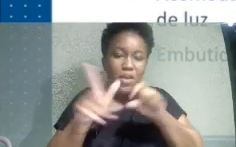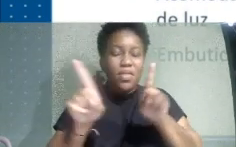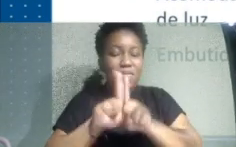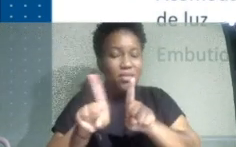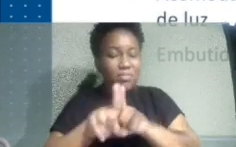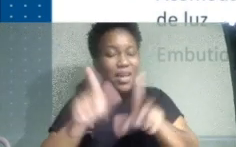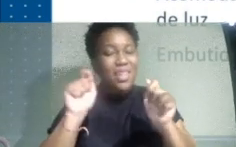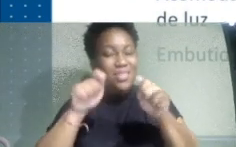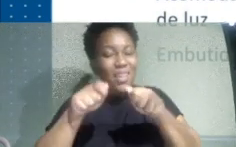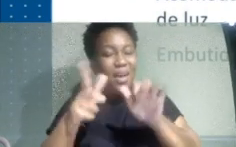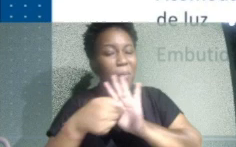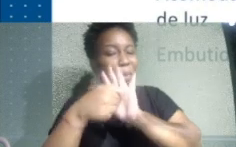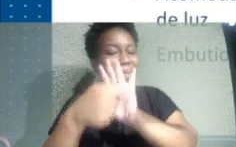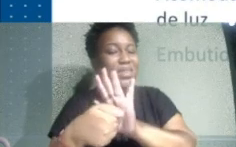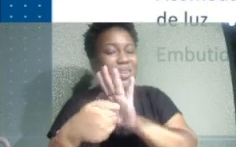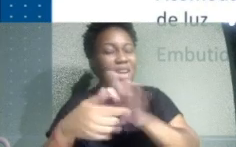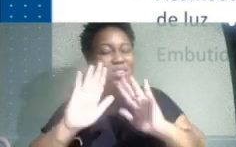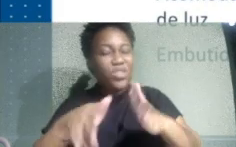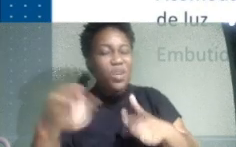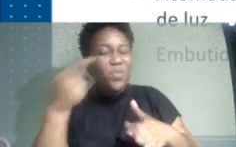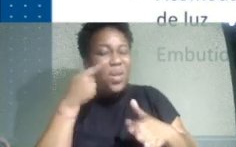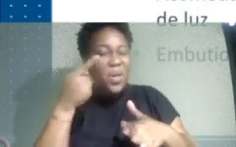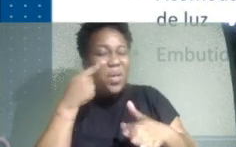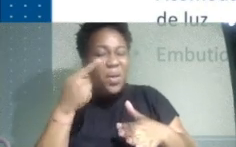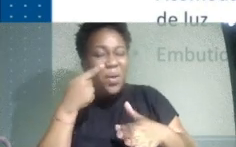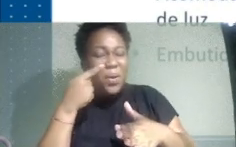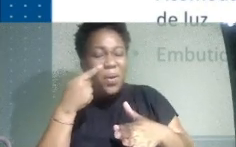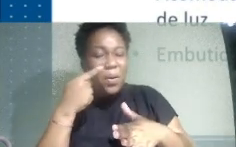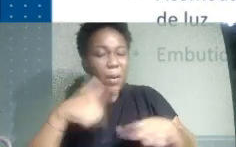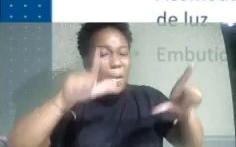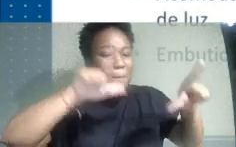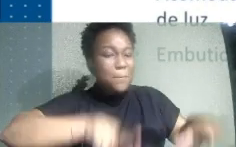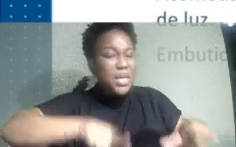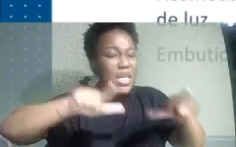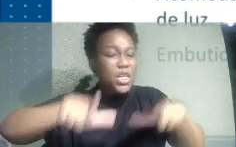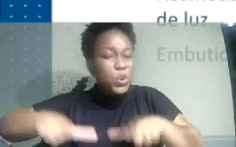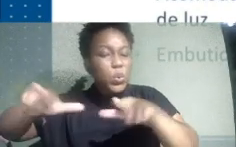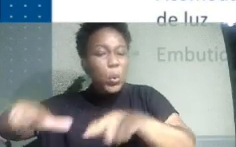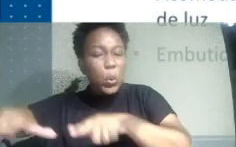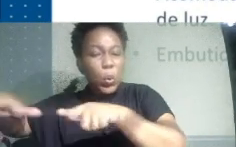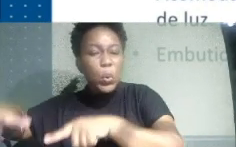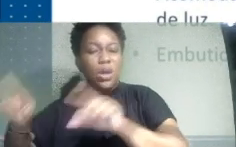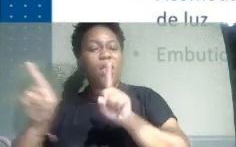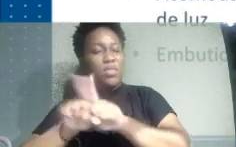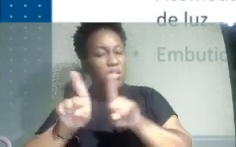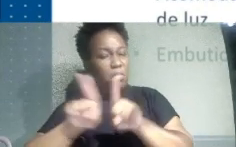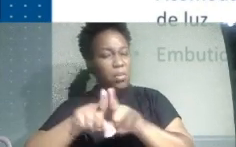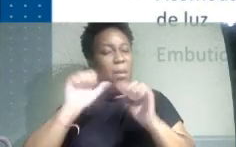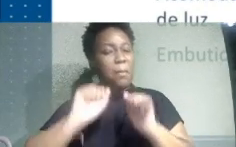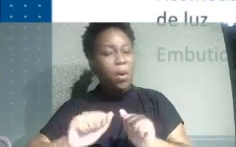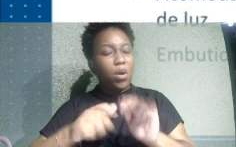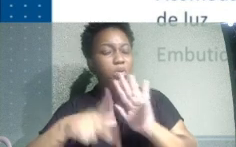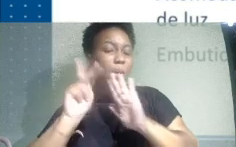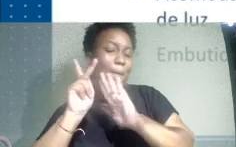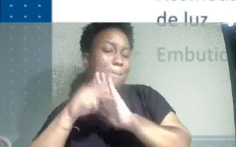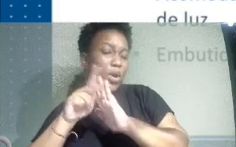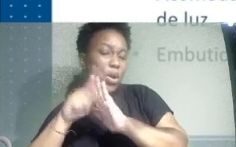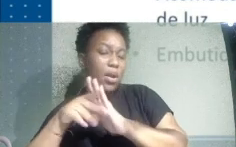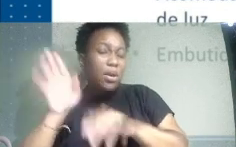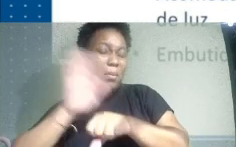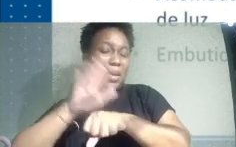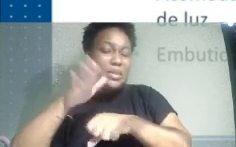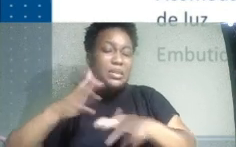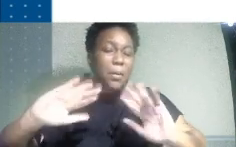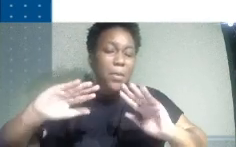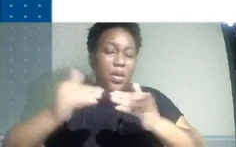sobreposta. Professor, mas eu já vi uma caixa de passagem no piso. Pode ser também, né? Se for uma especificação de projeto, se for algo mais específico, você pode